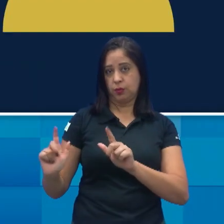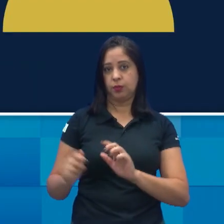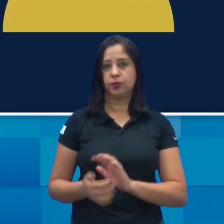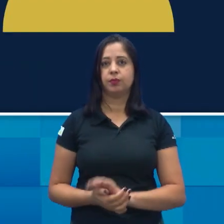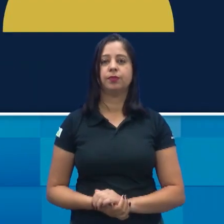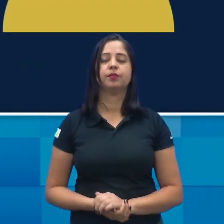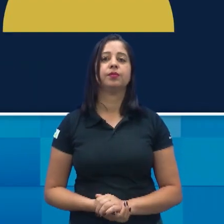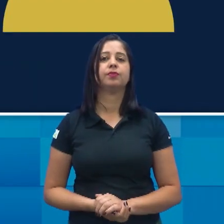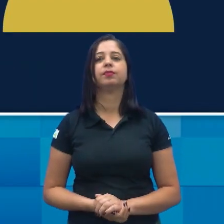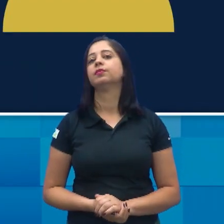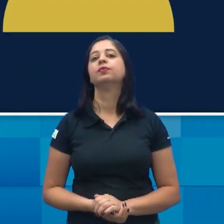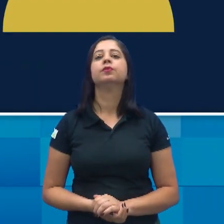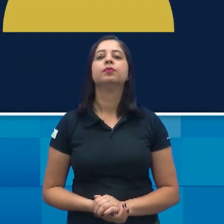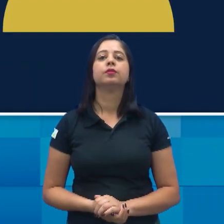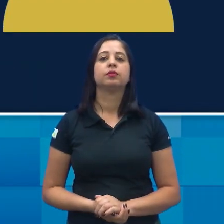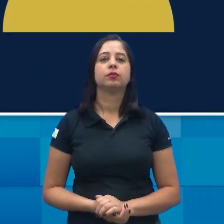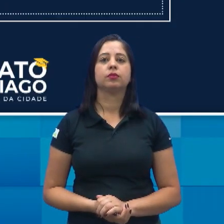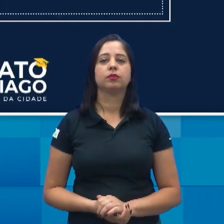Que é